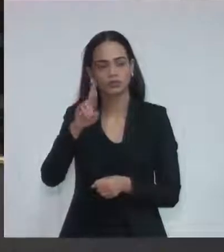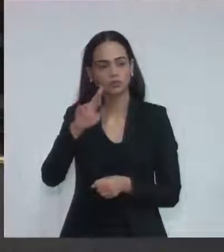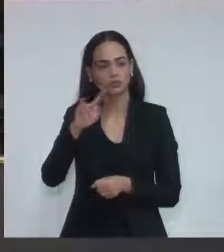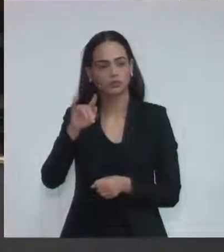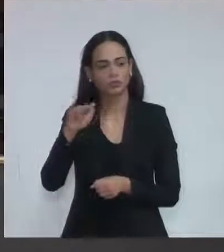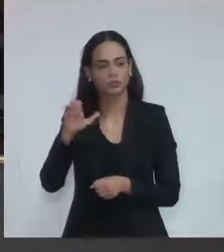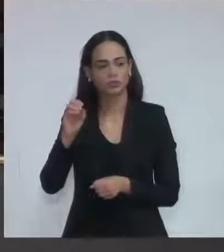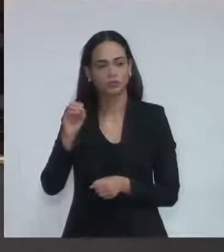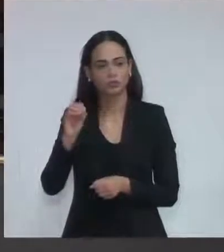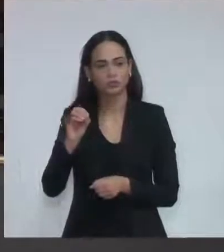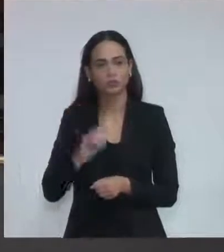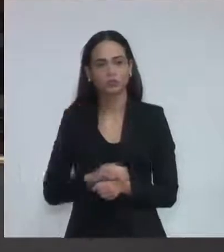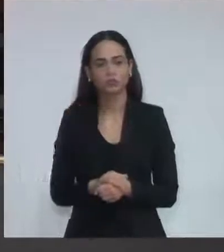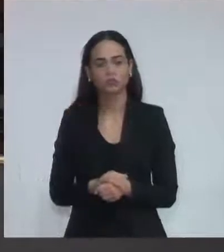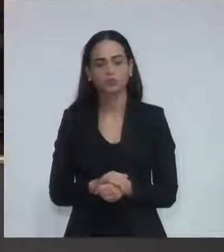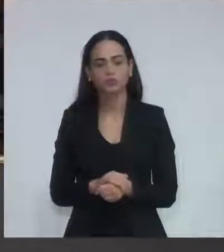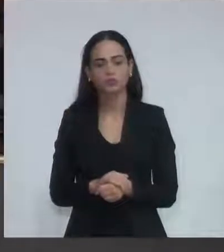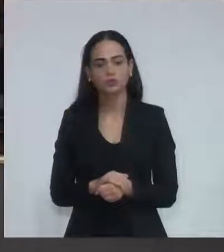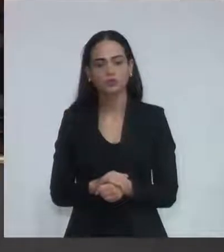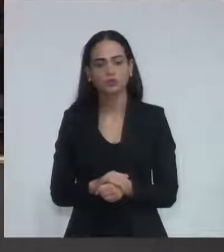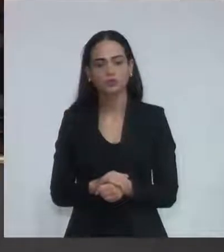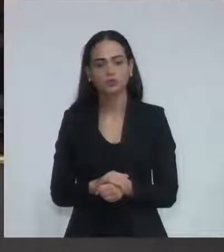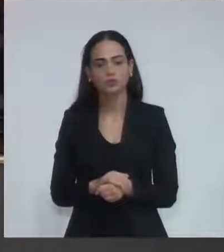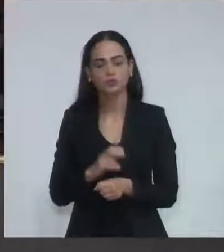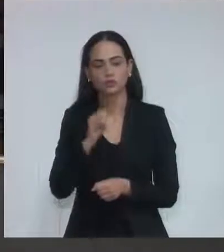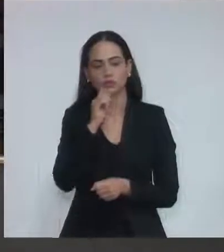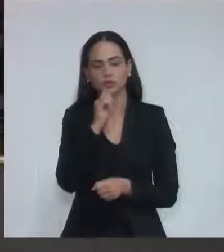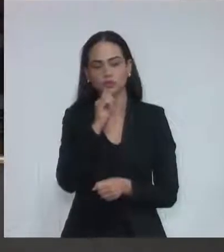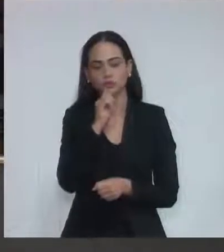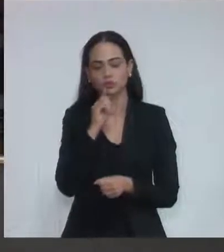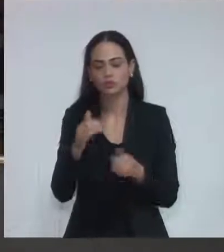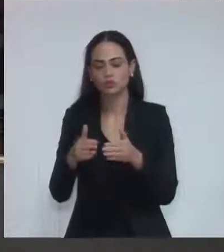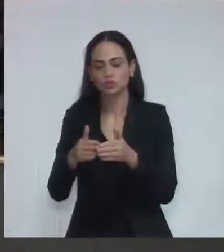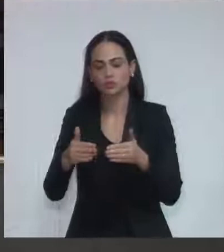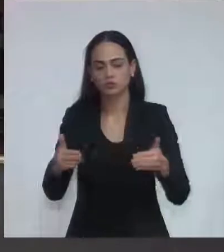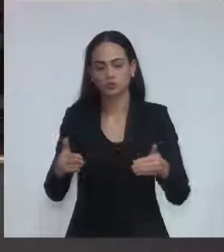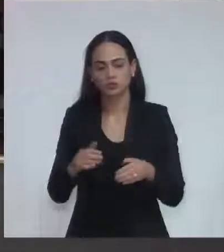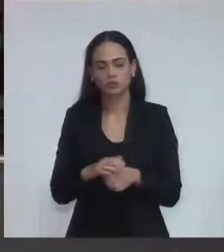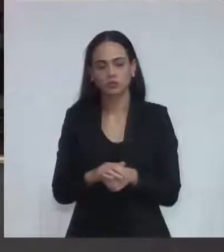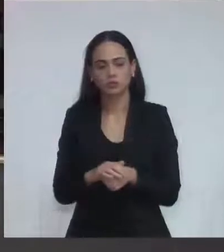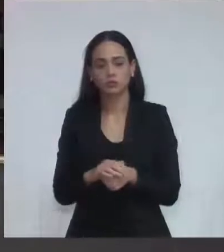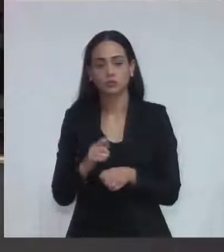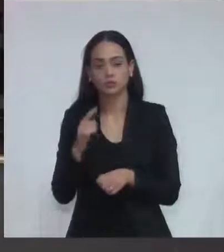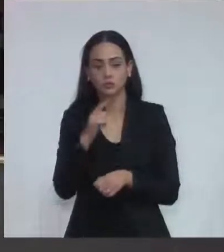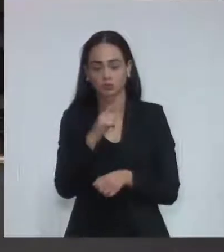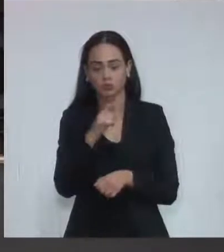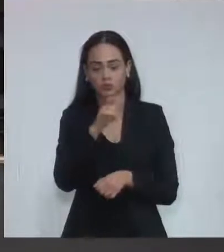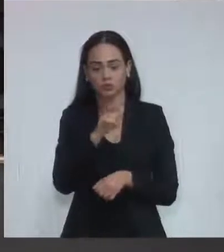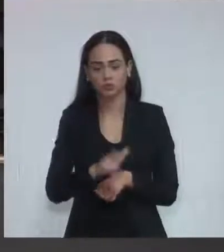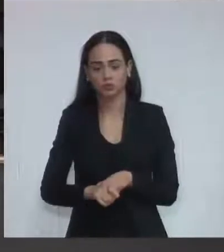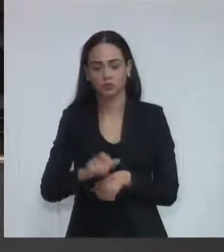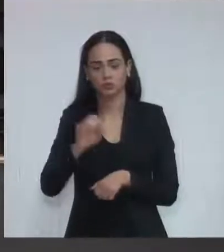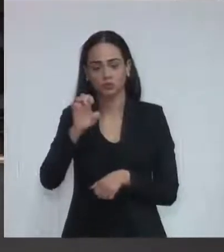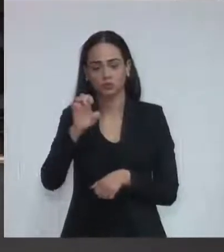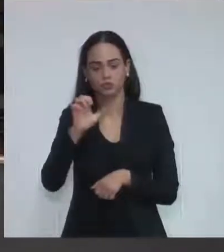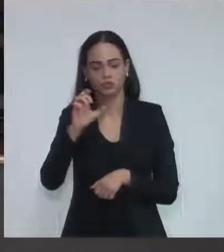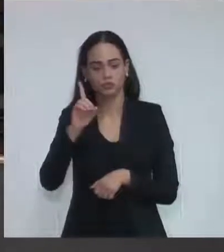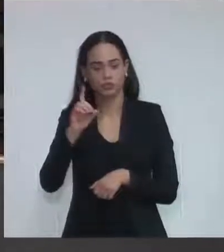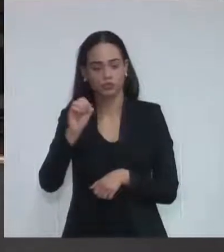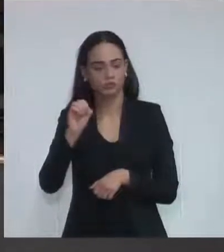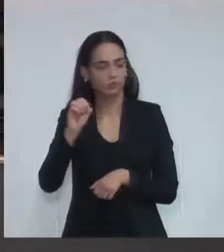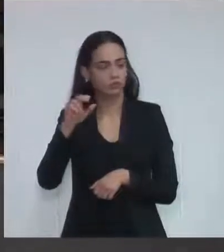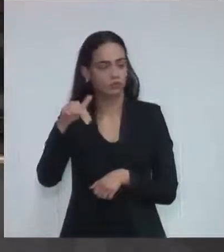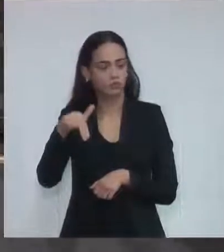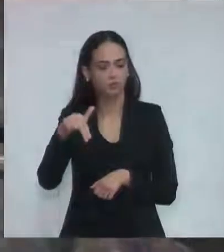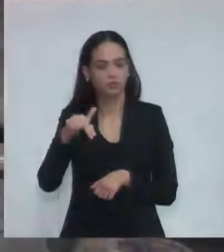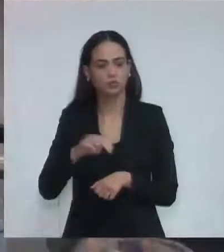Vamos pegar esse exemplo aqui do requerimento do vereador Edson PC, que poderia ser de qualquer outro vereador.